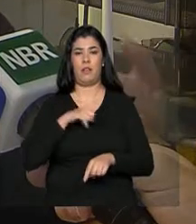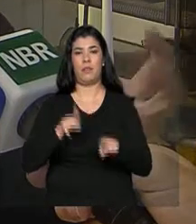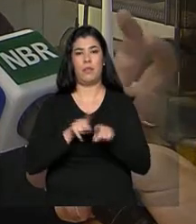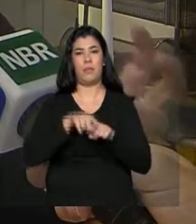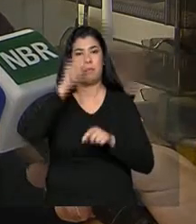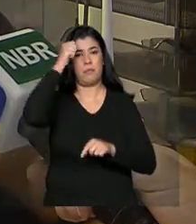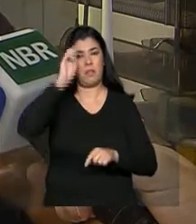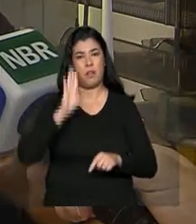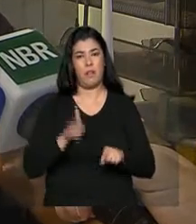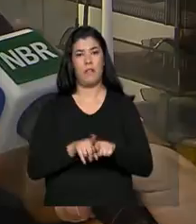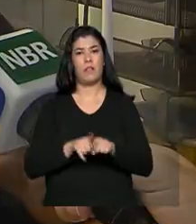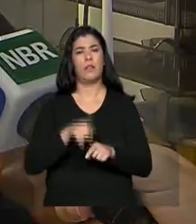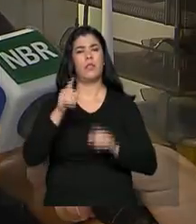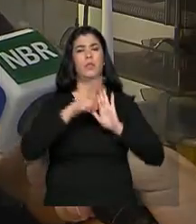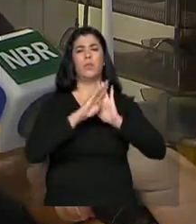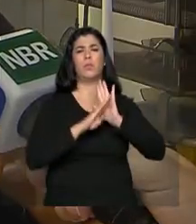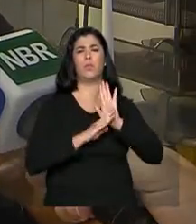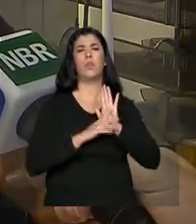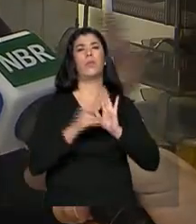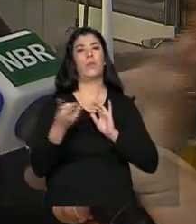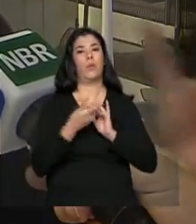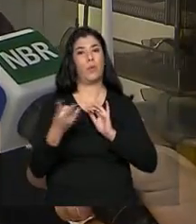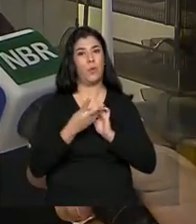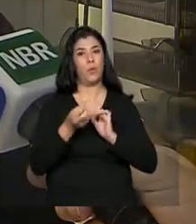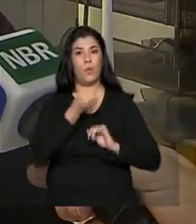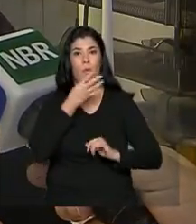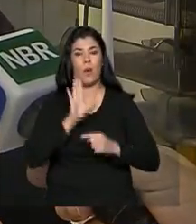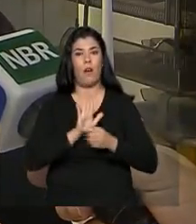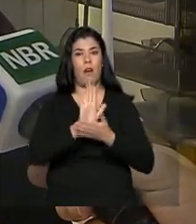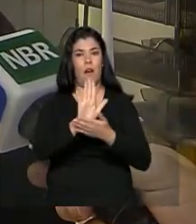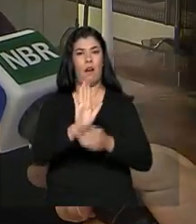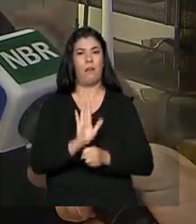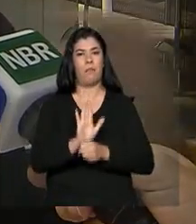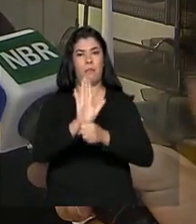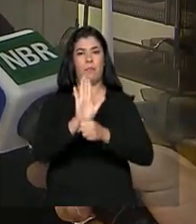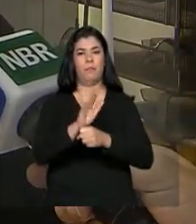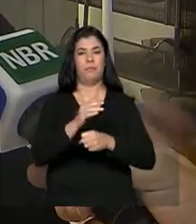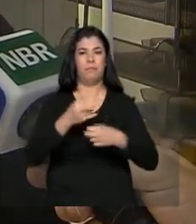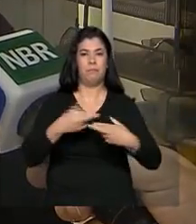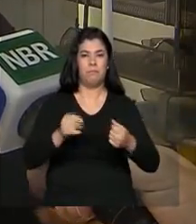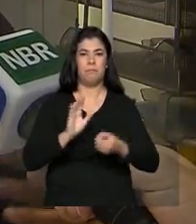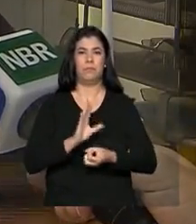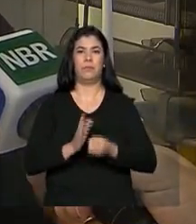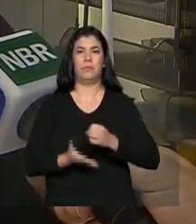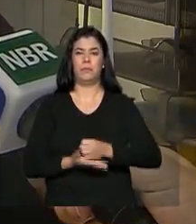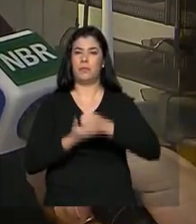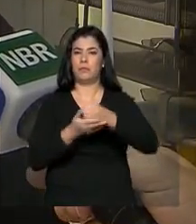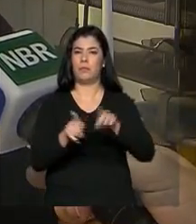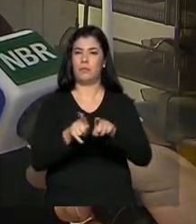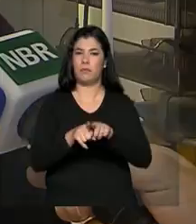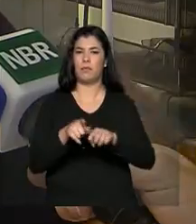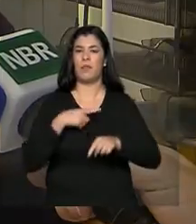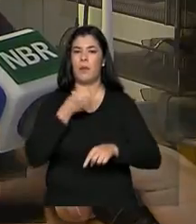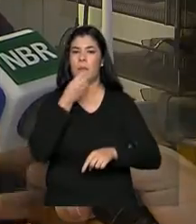um programa que tem um duplo benefício. Ele é bom para os agricultores que modernizam e equipam as suas propriedades, e é bom para a nossa